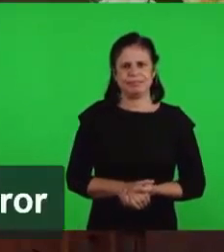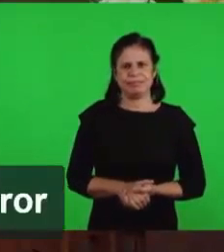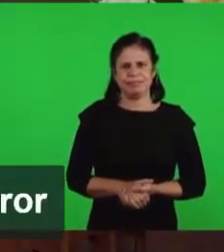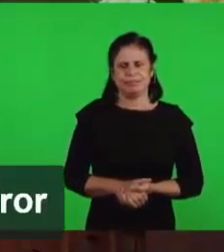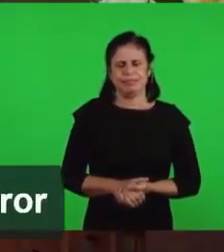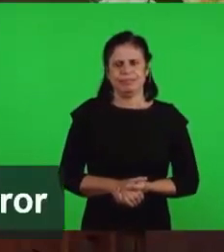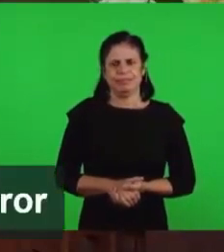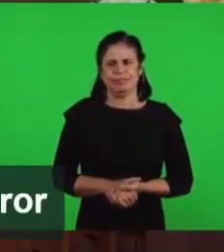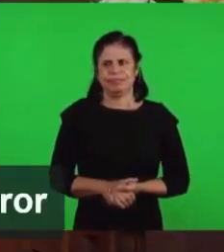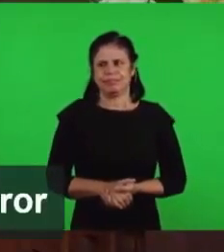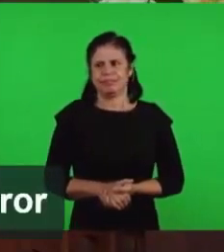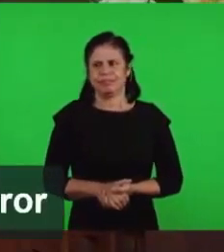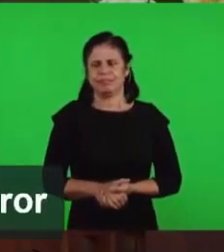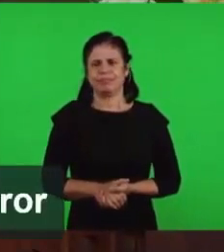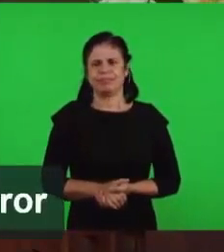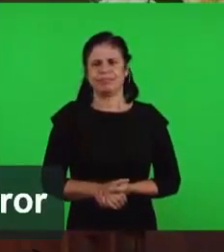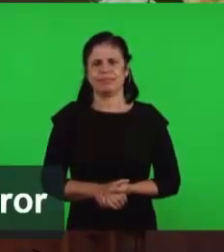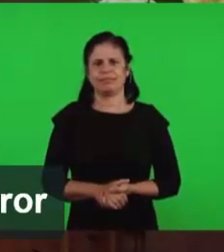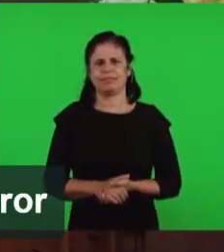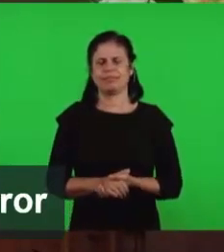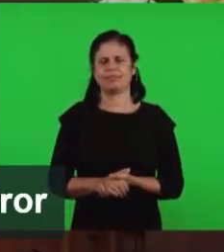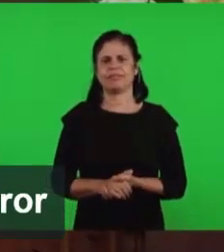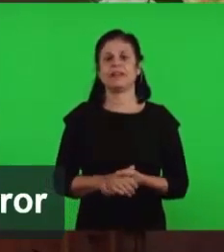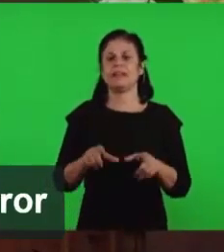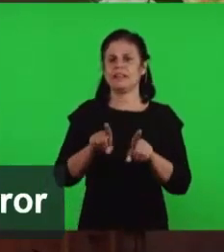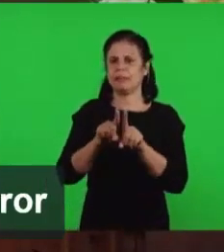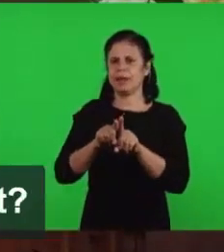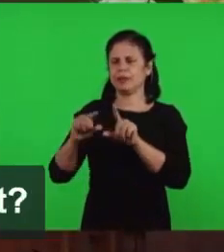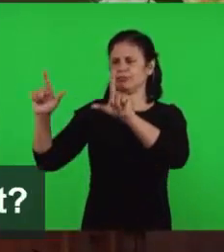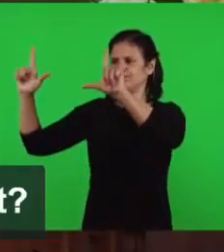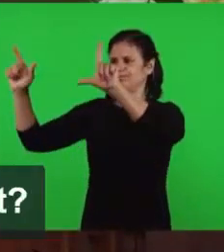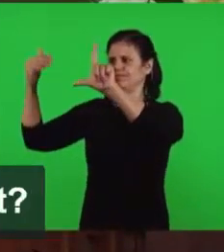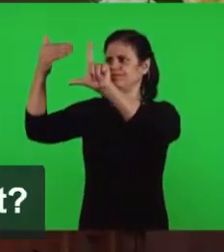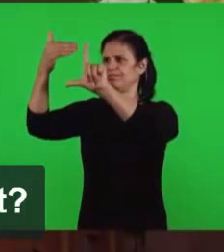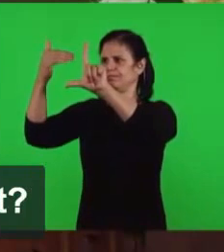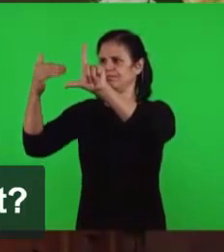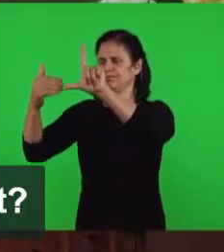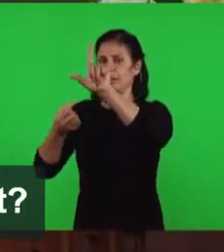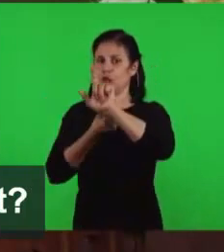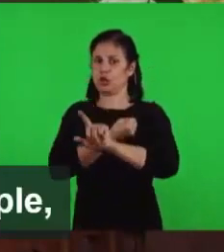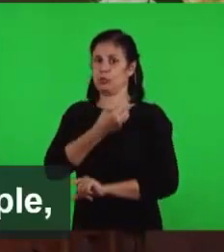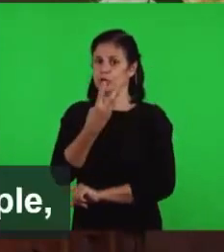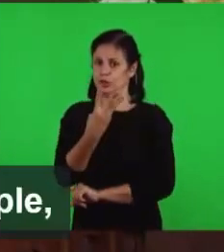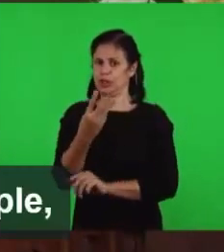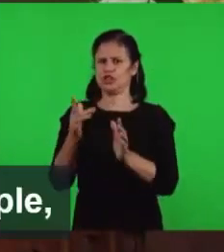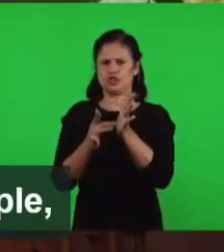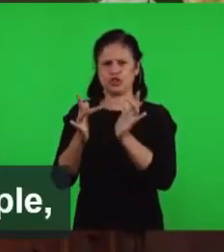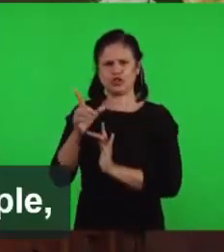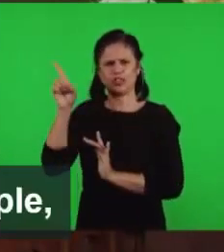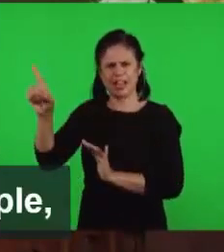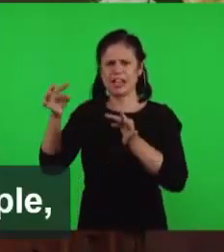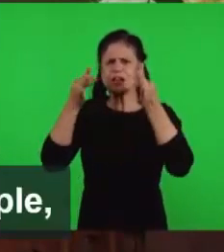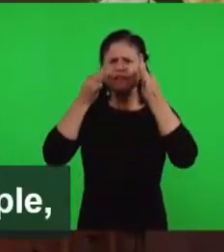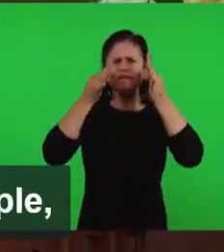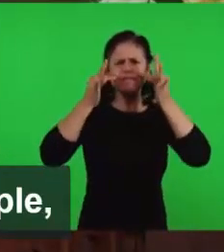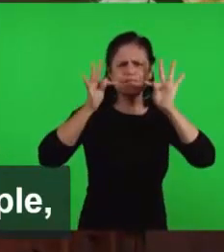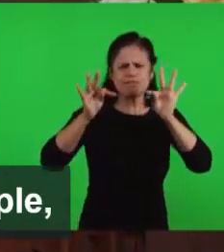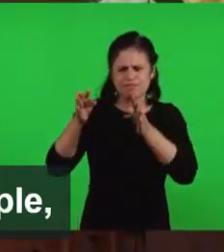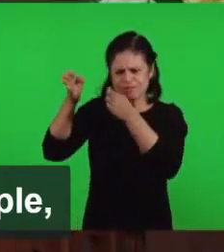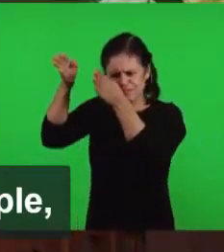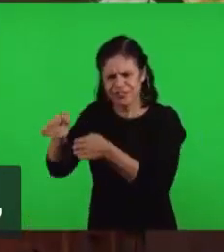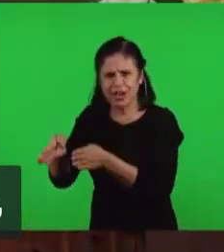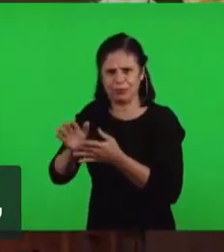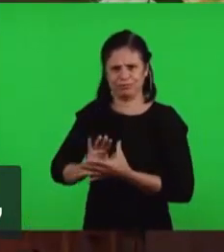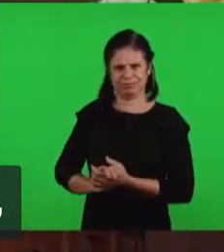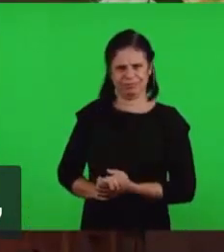e Jesus como a fiel testemunho Ah eu nele Qual é o testemunho que você quer não é testemunho de pessoas muito